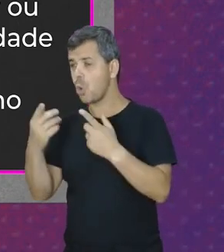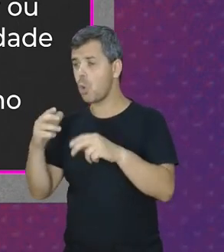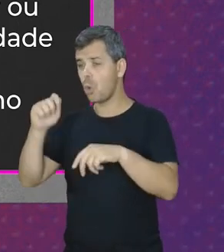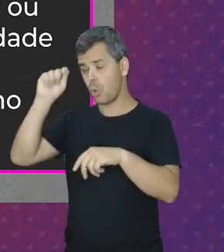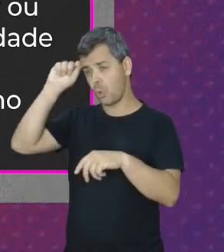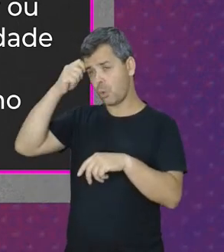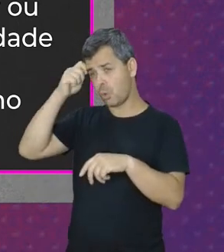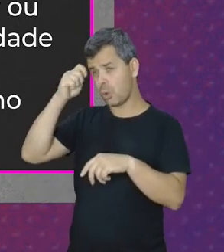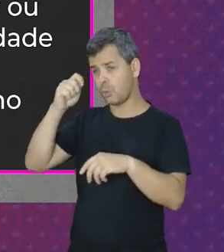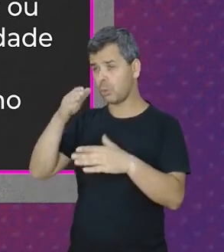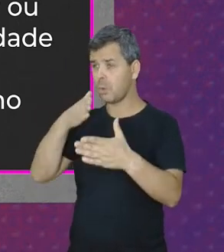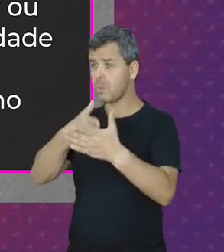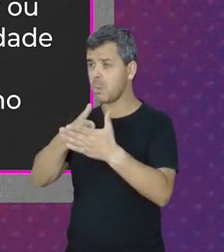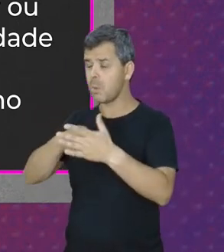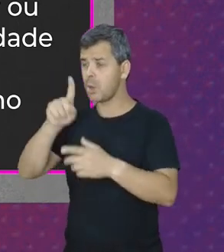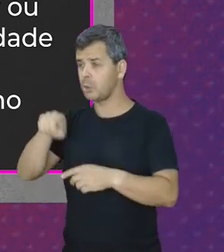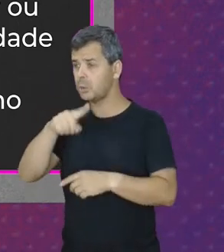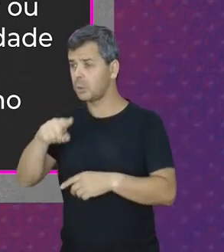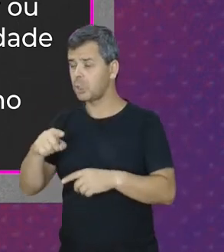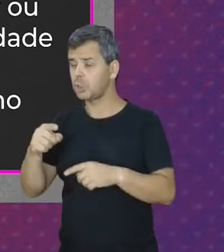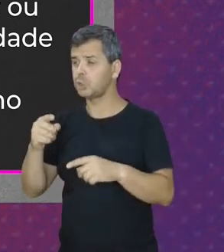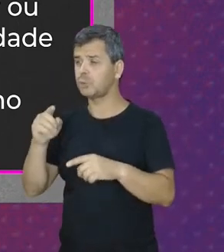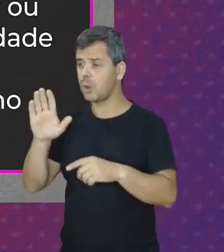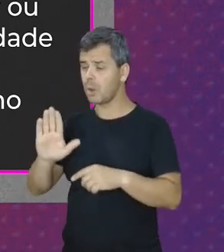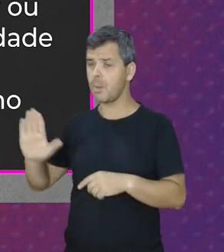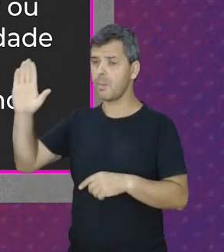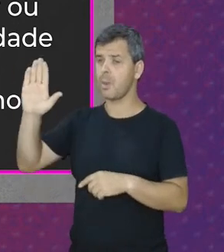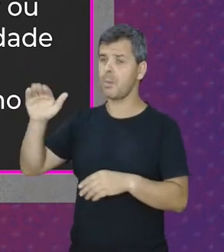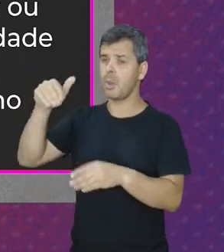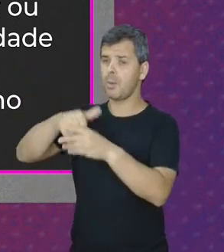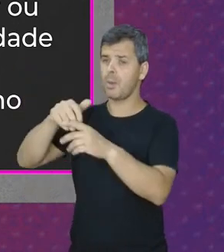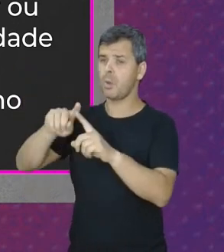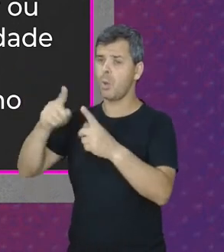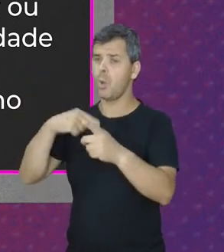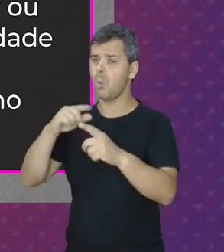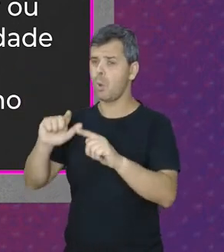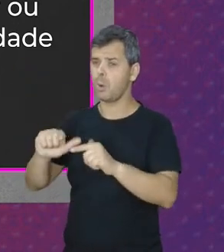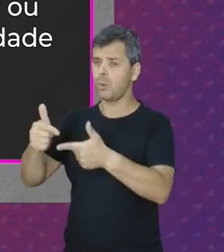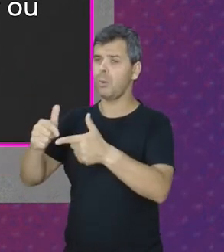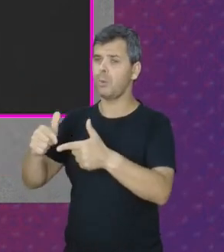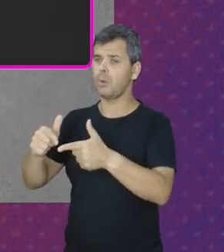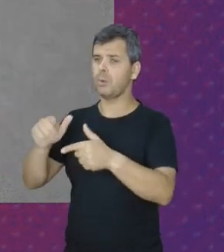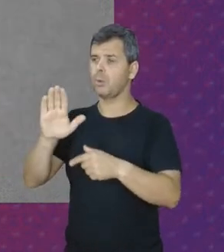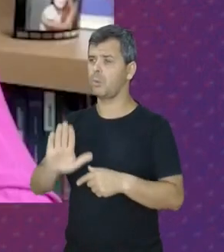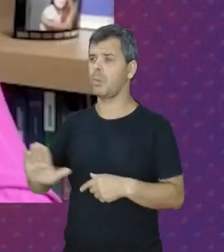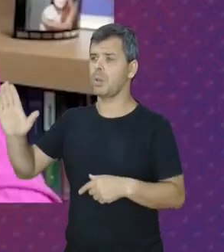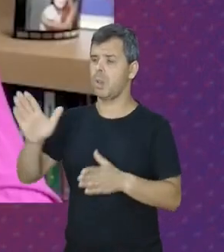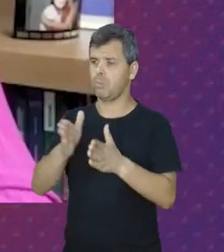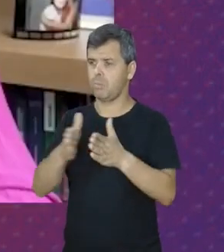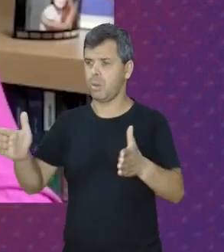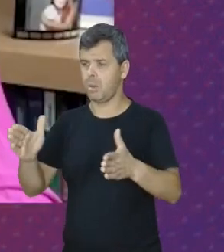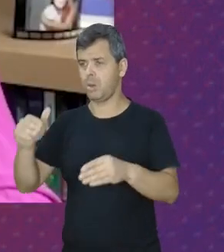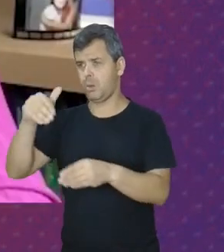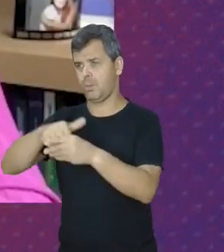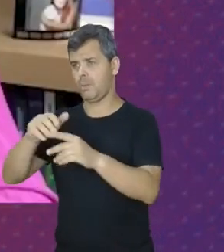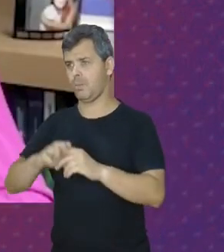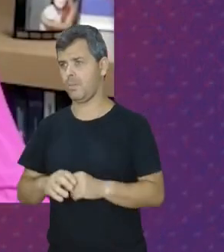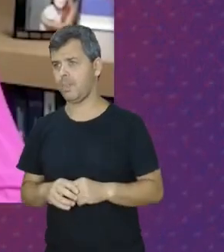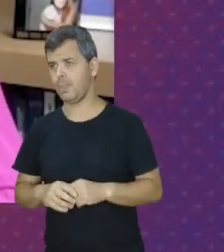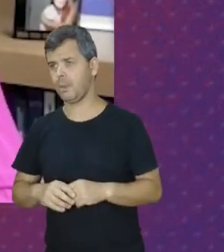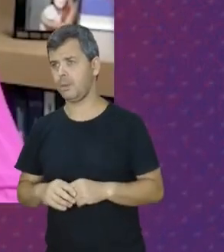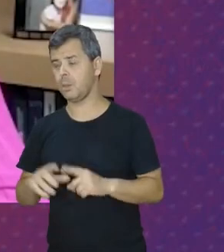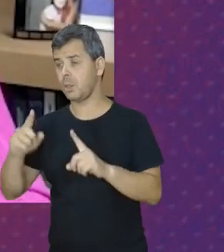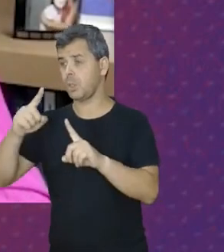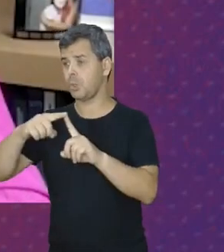finalidade de impedir ou de dificultar sua campanha eleitoral ou o desempenho pelo seu mandato eletivo. Está